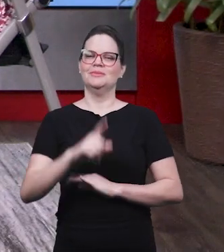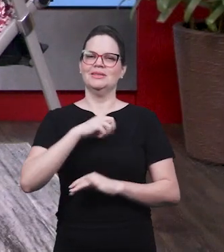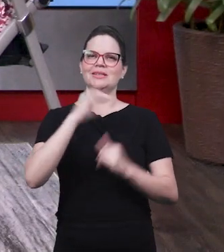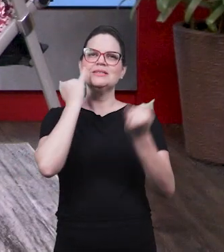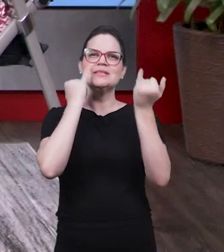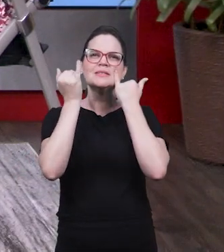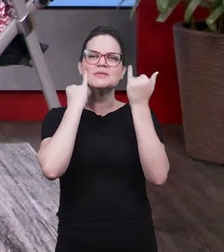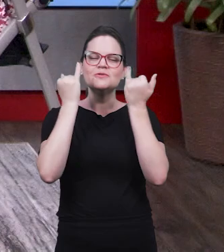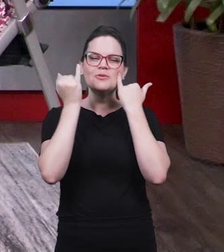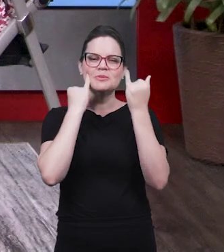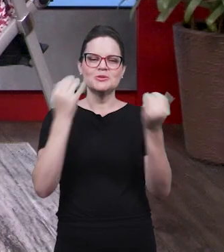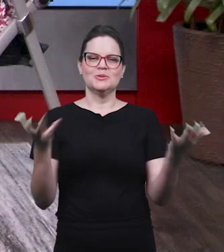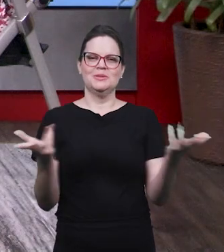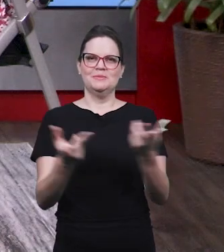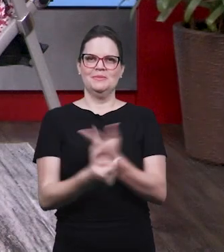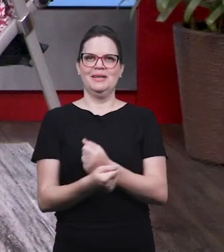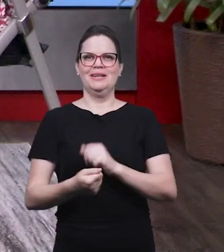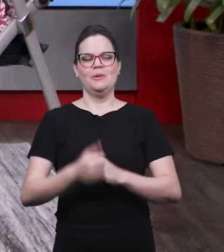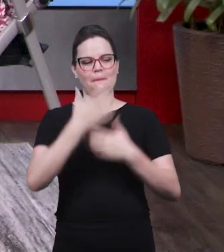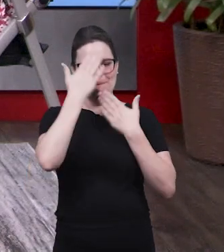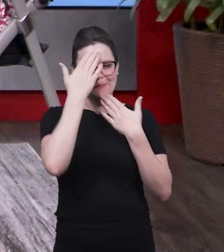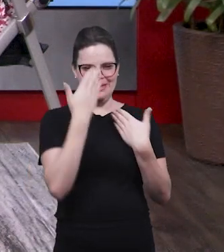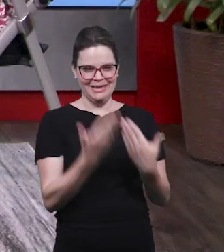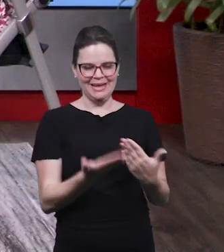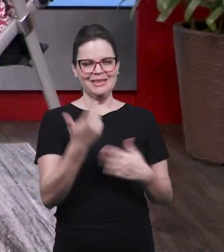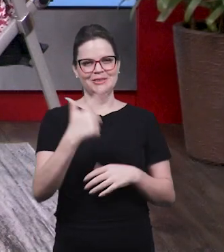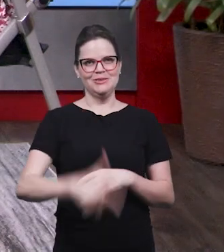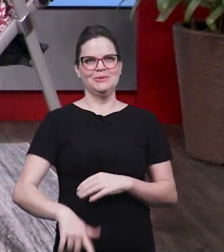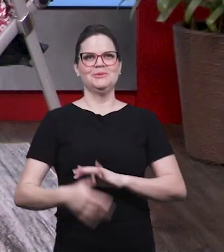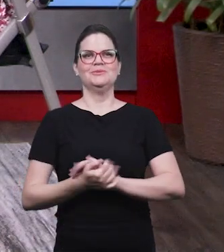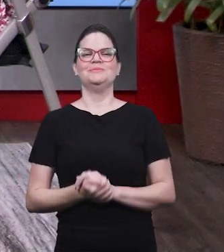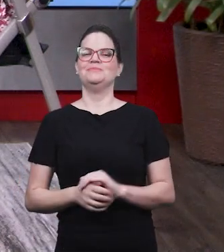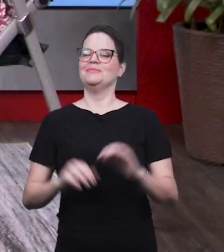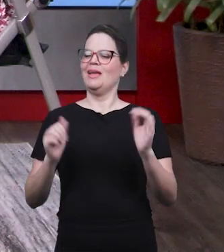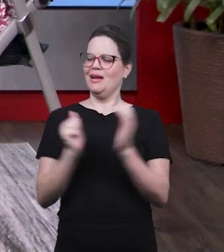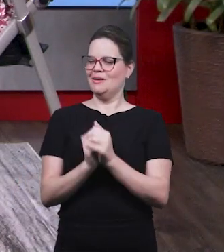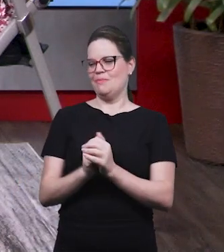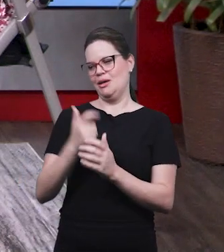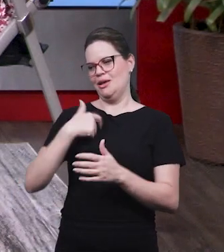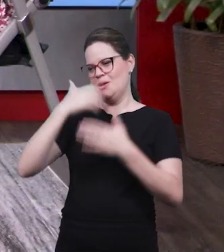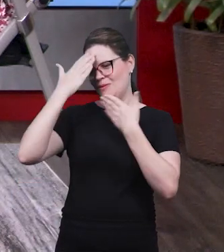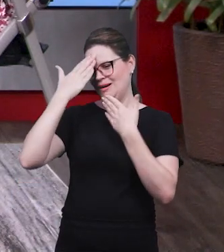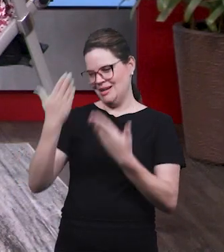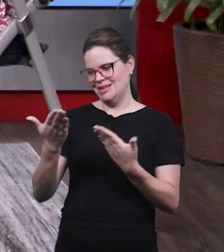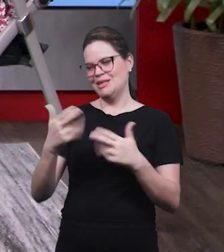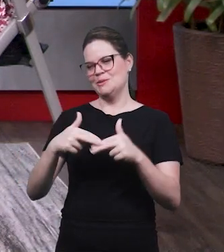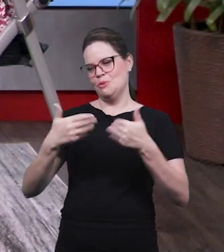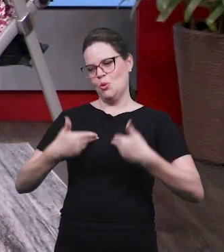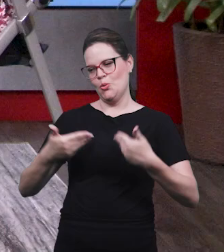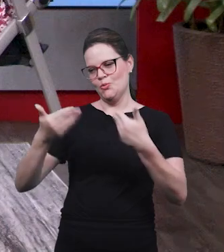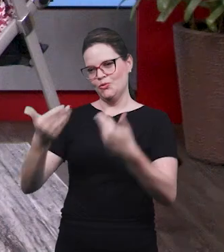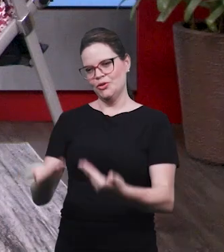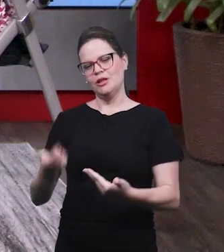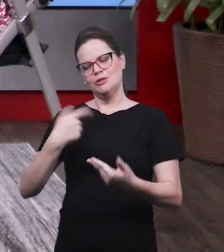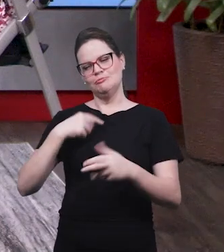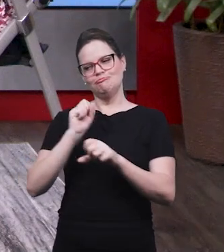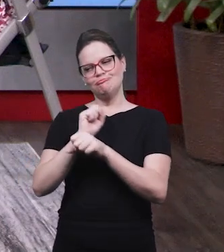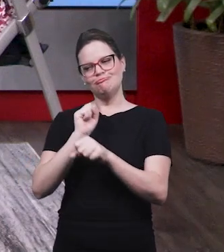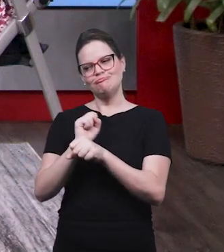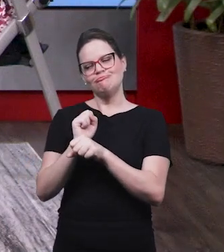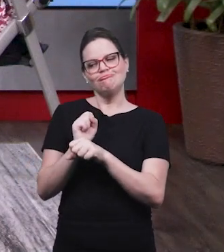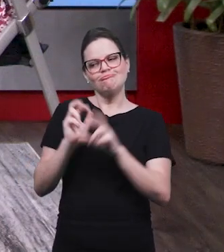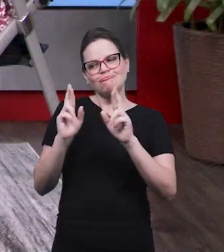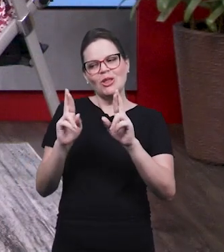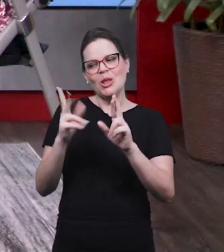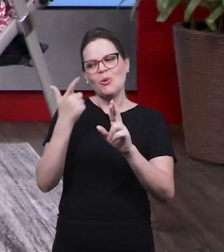informações maravilhosas. Doutora Flávia, obrigada mais uma vez. Amém, eu que agradeço, Leonice, espero ter contribuído um